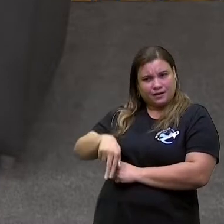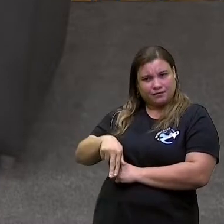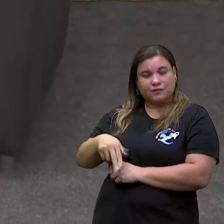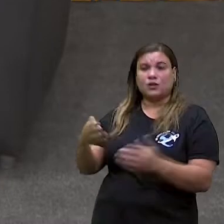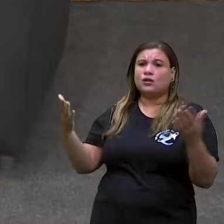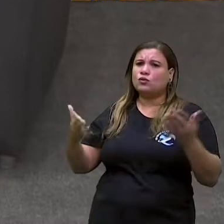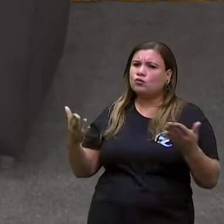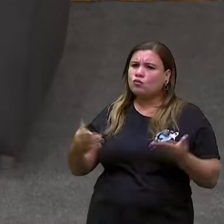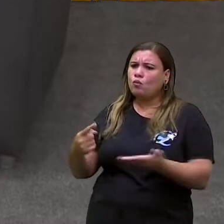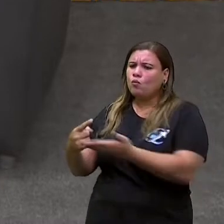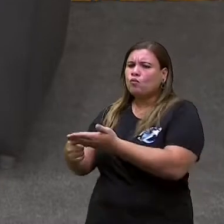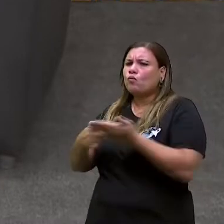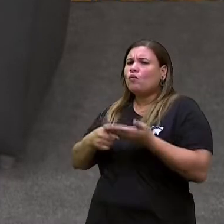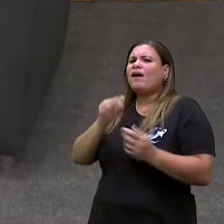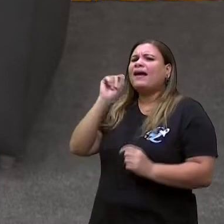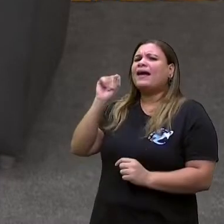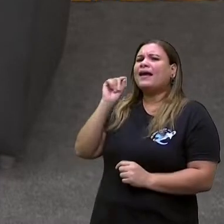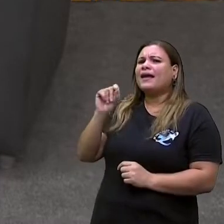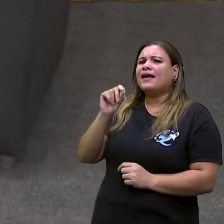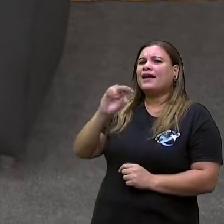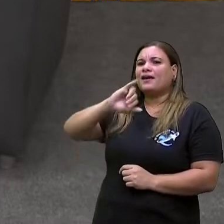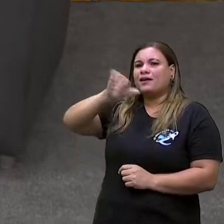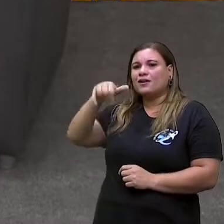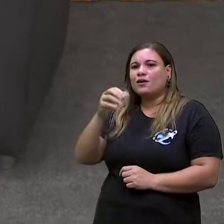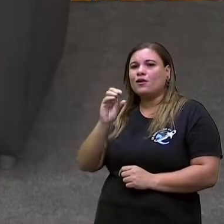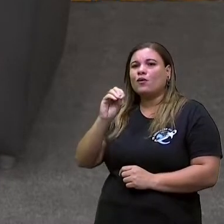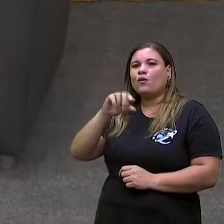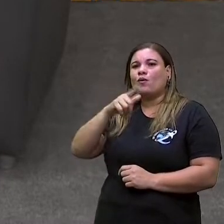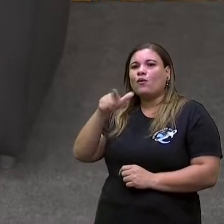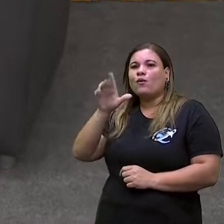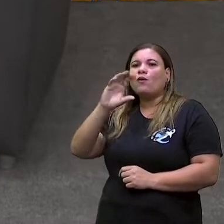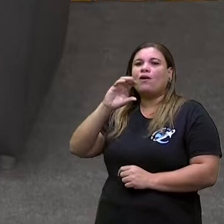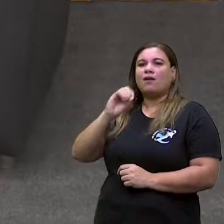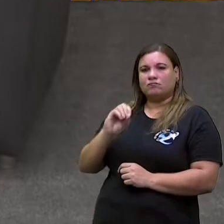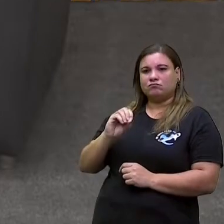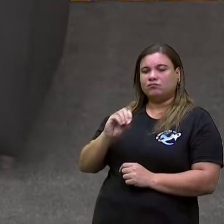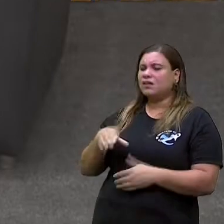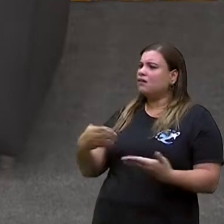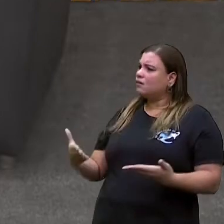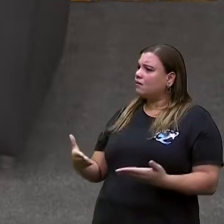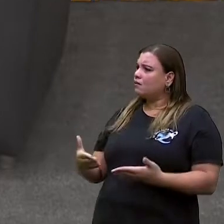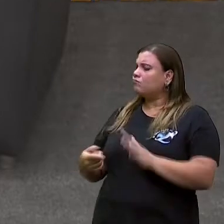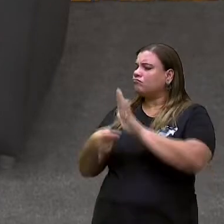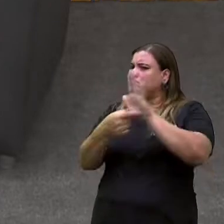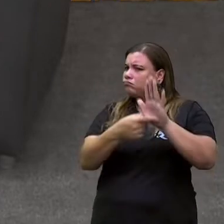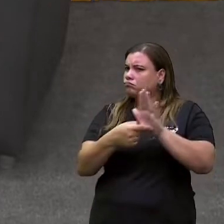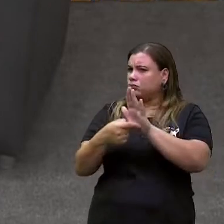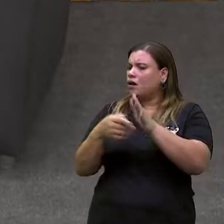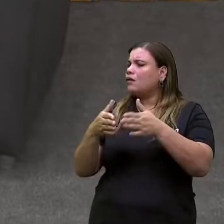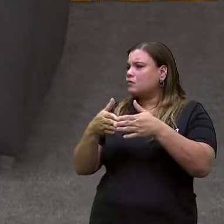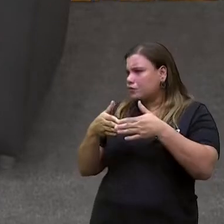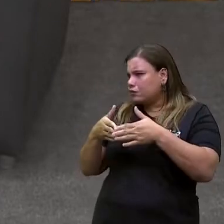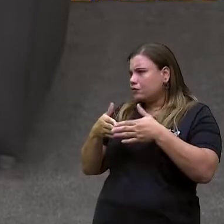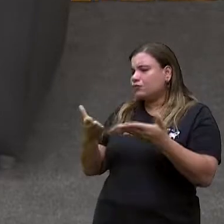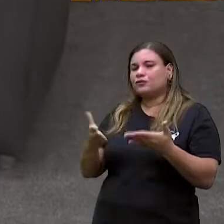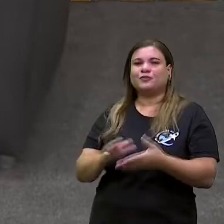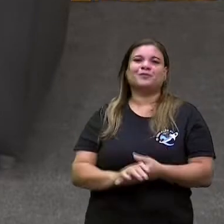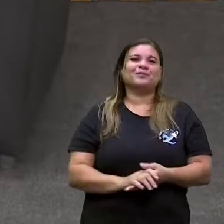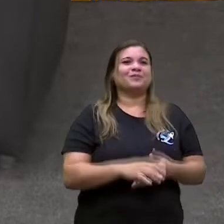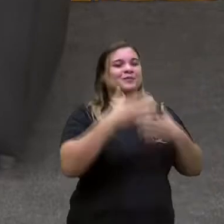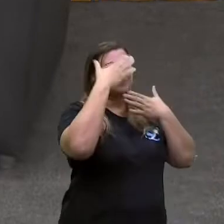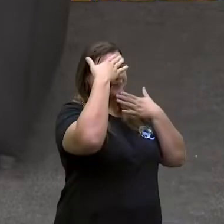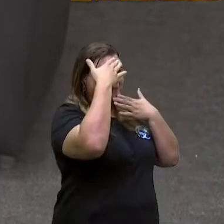Bosco. João, comece se apresentando para nós. Diga quem você é, qual a sua profissão. Enfim, se apresente para nós. Obrigado,